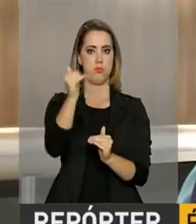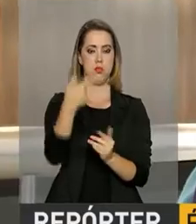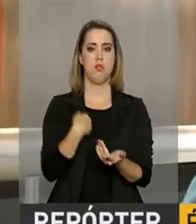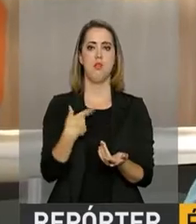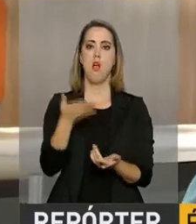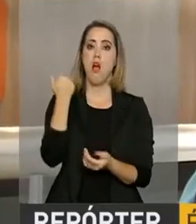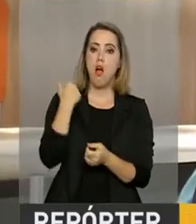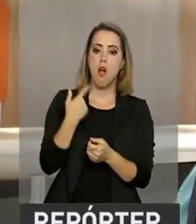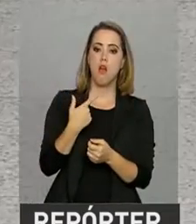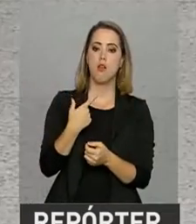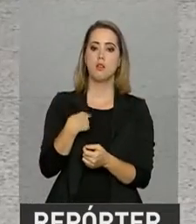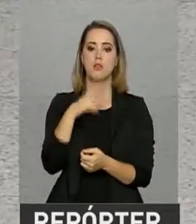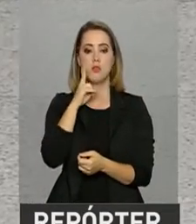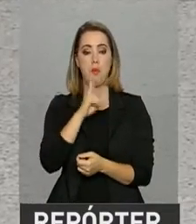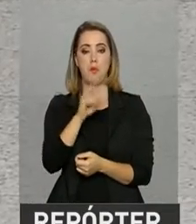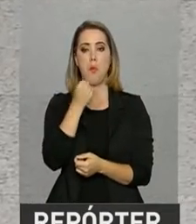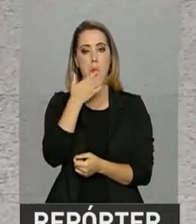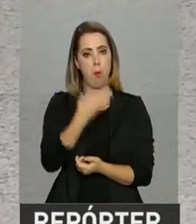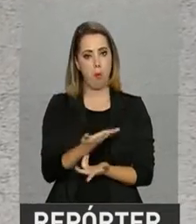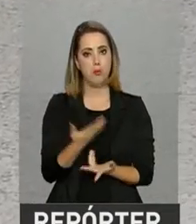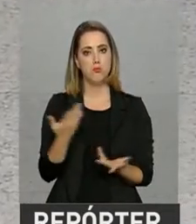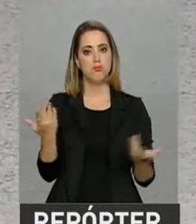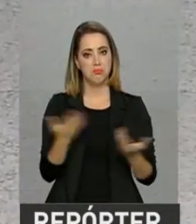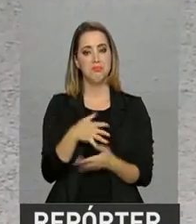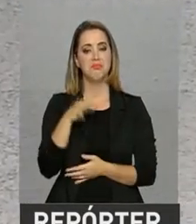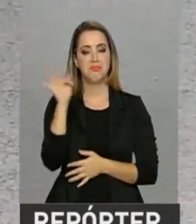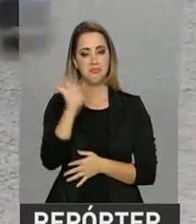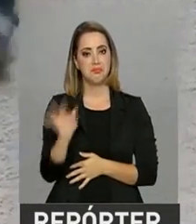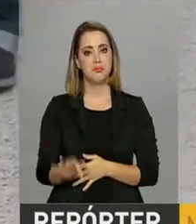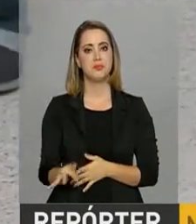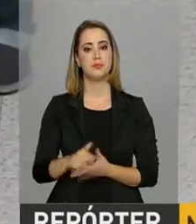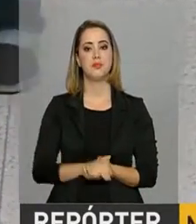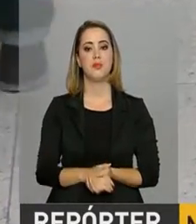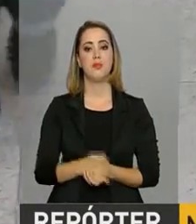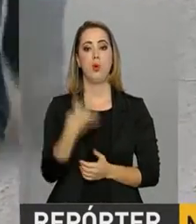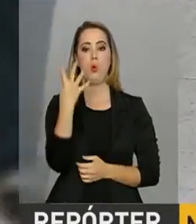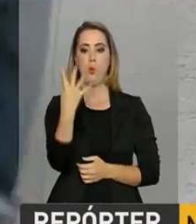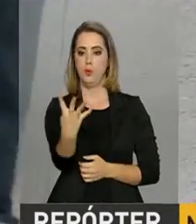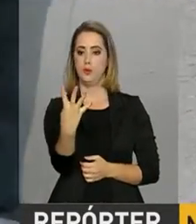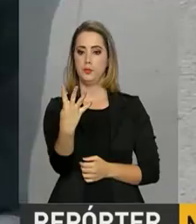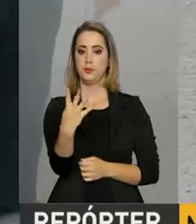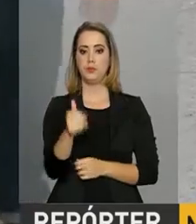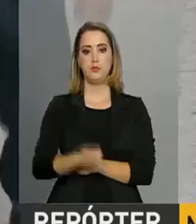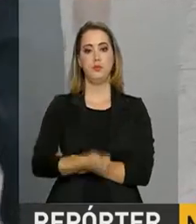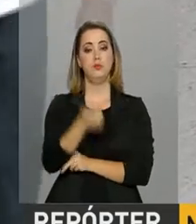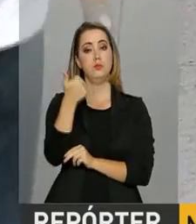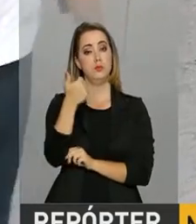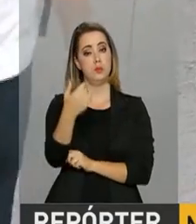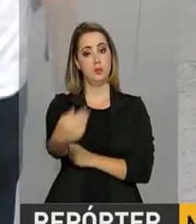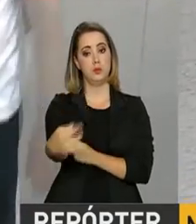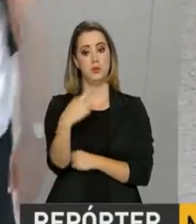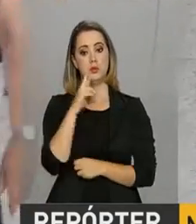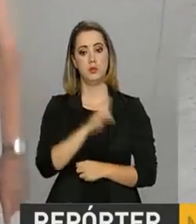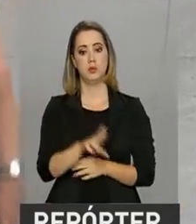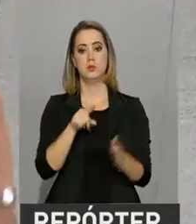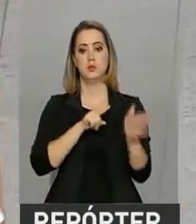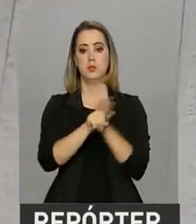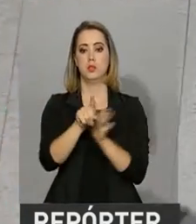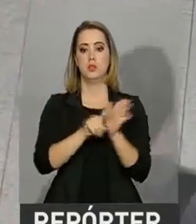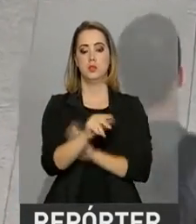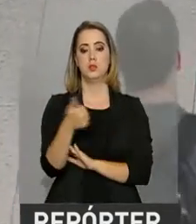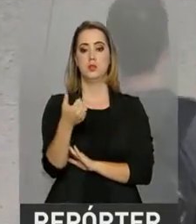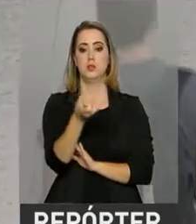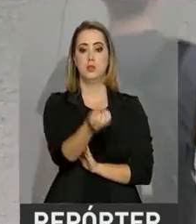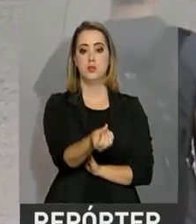tarde saber se aceitam o quarto trimestre de 2011 16 teve o melhor resultado na pesquisa nas 16 rodadas da série